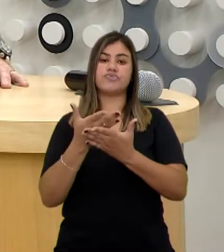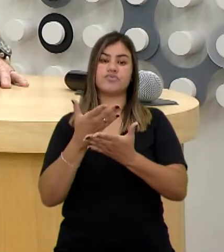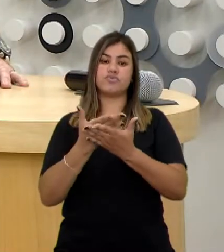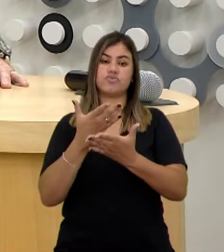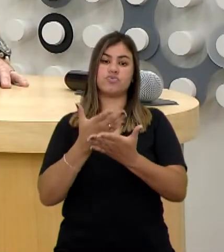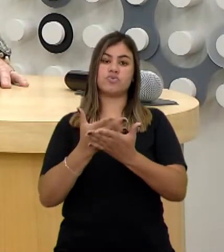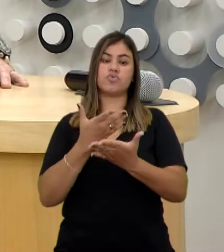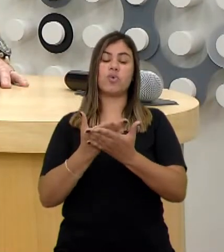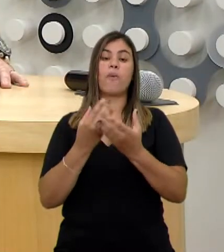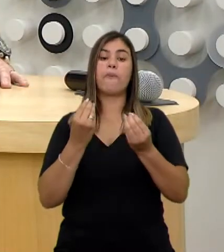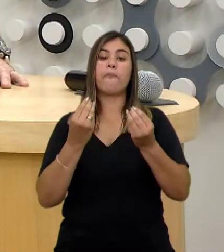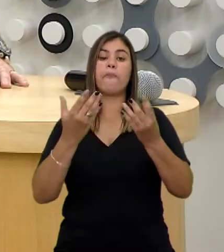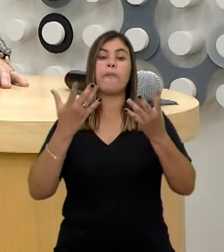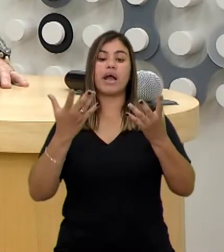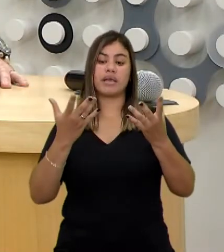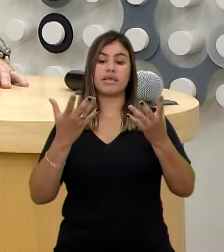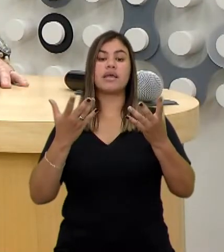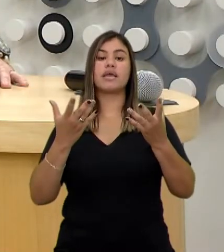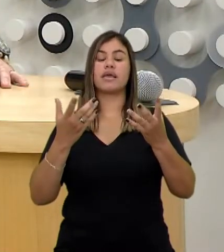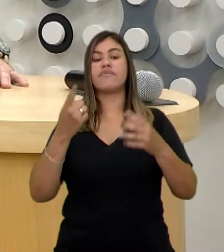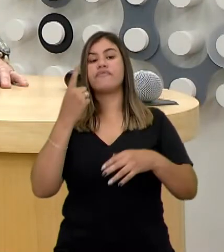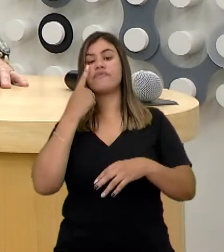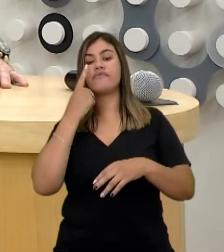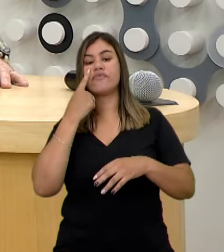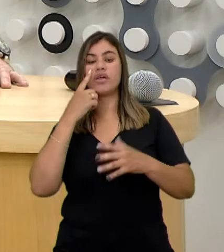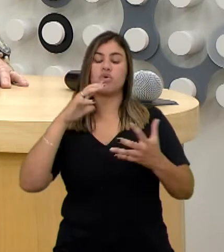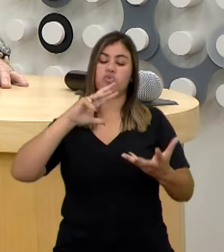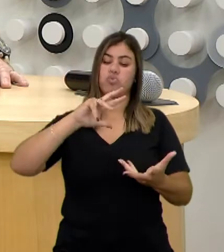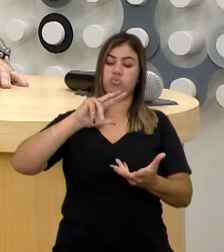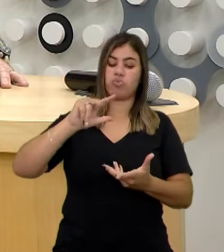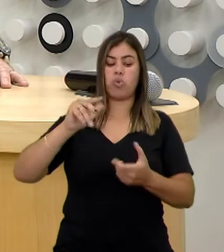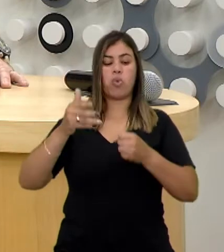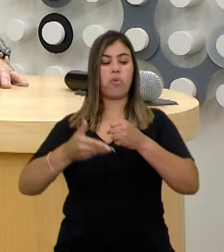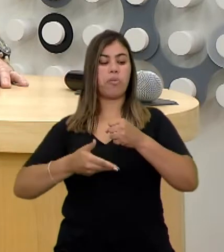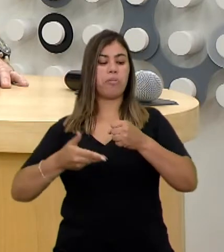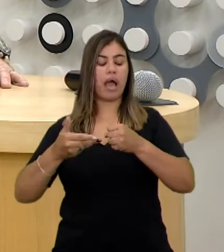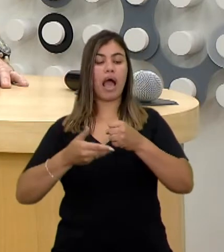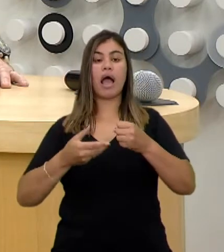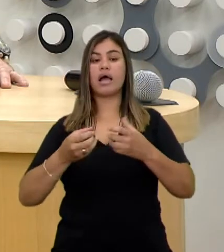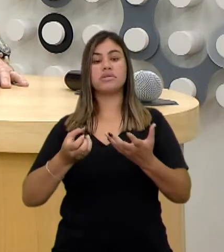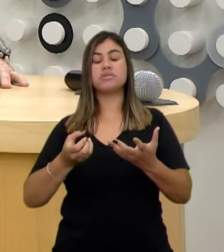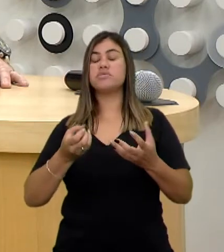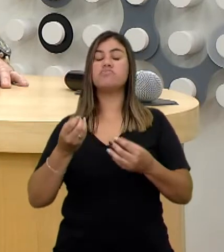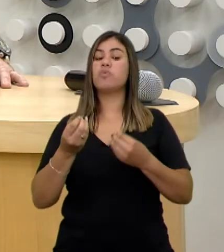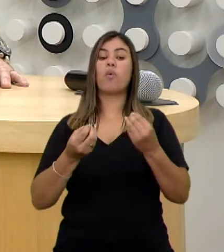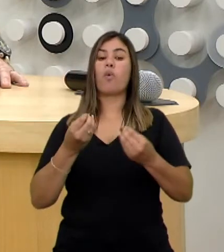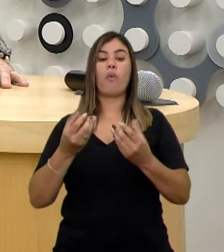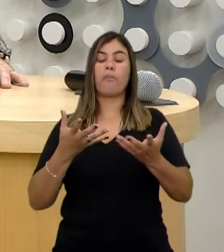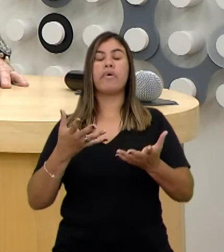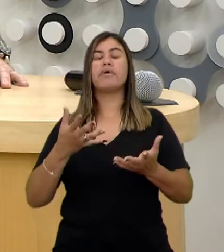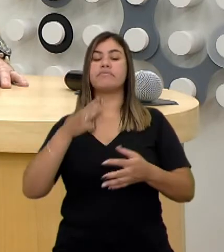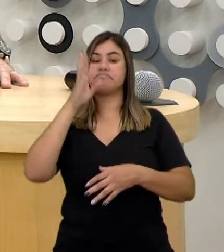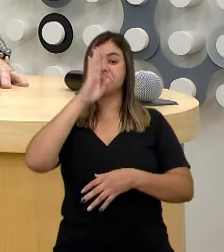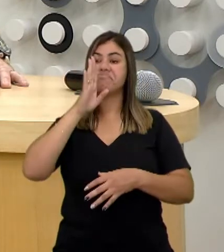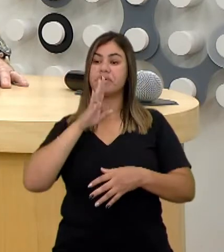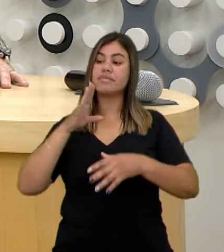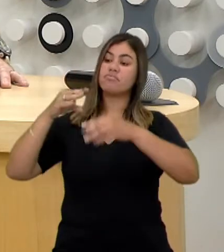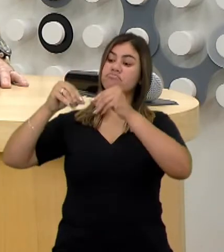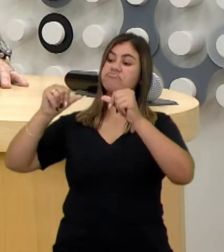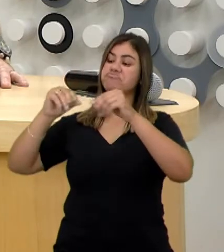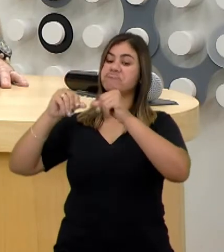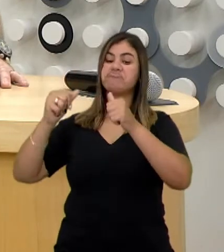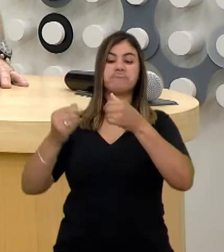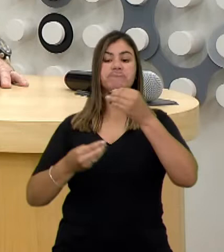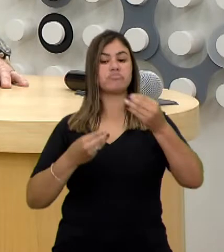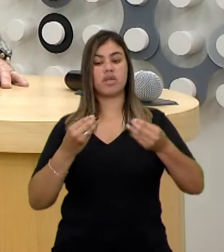estudam aí para estudar mesmo a estrutura geológica do planeta ou do Brasil, né? E aí ele tem muito, né, sobre esse